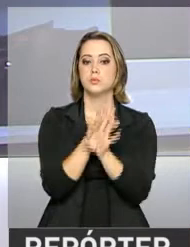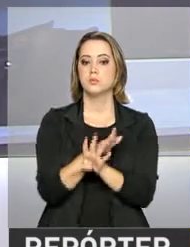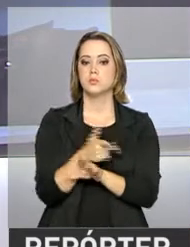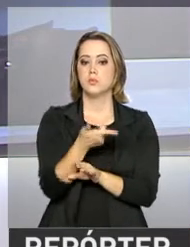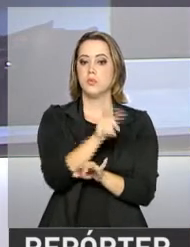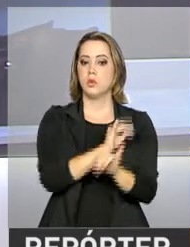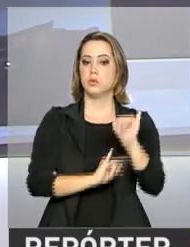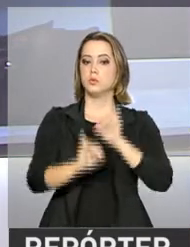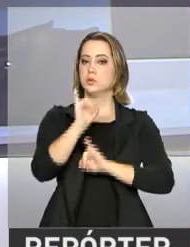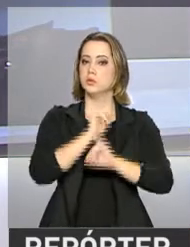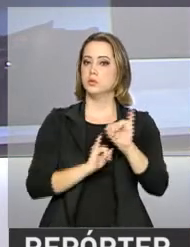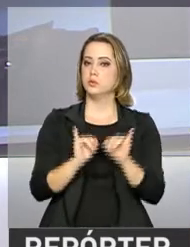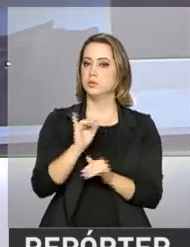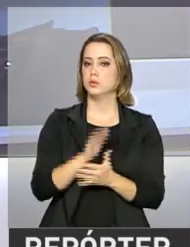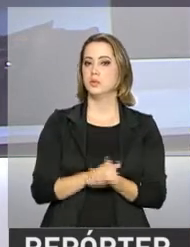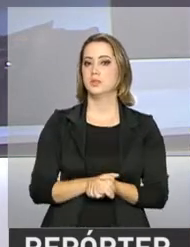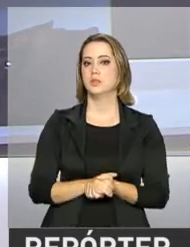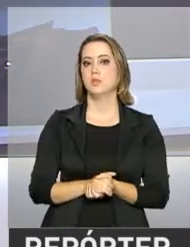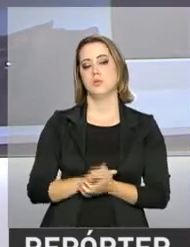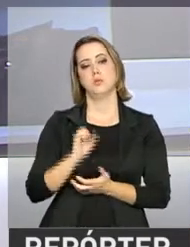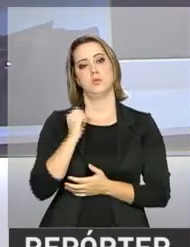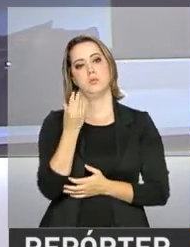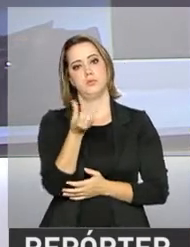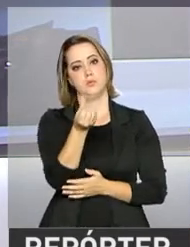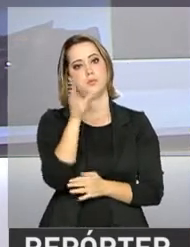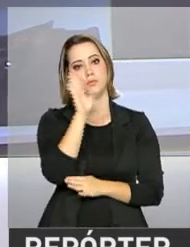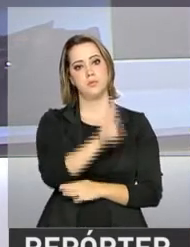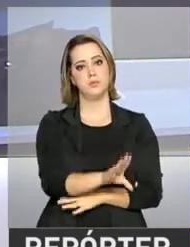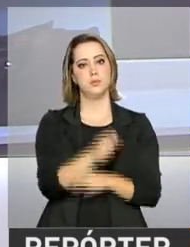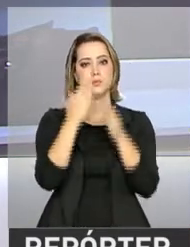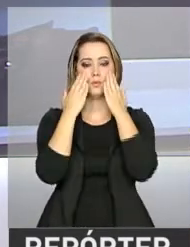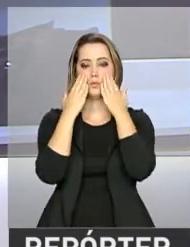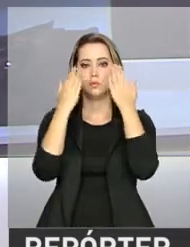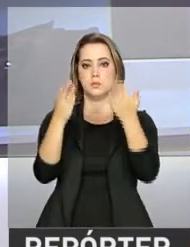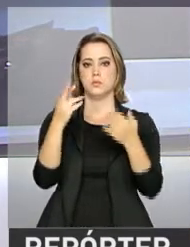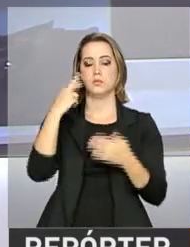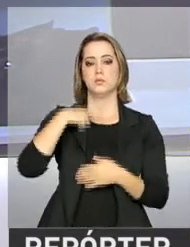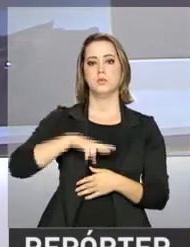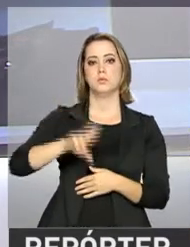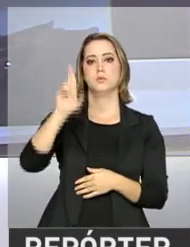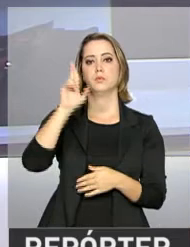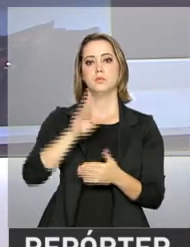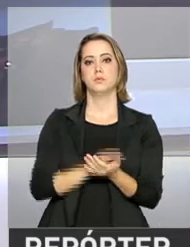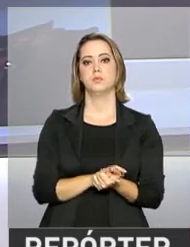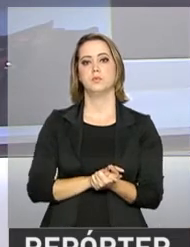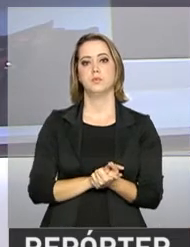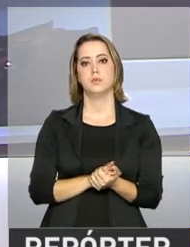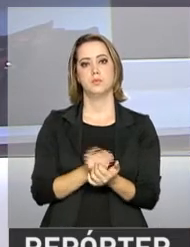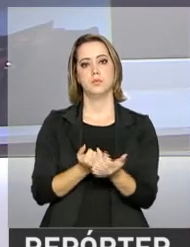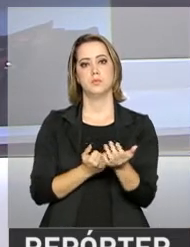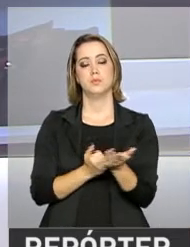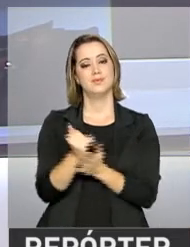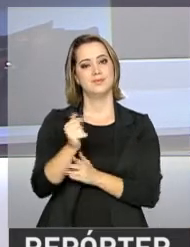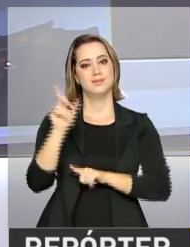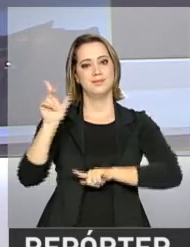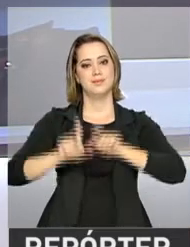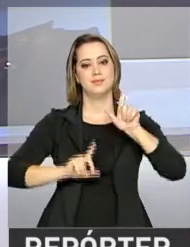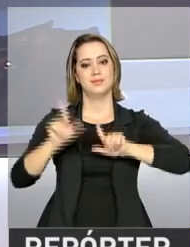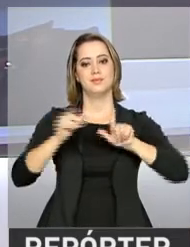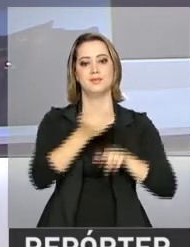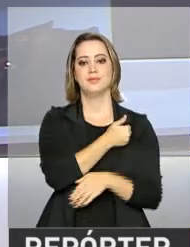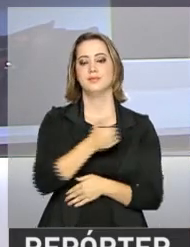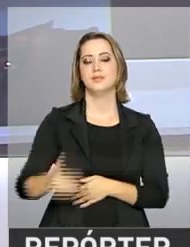podemos voltar a qualquer momento com mais informações ou às seis da tarde na próxima edição do repórter nbr continue com a gente